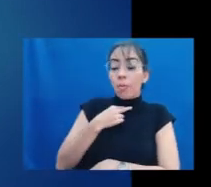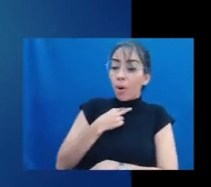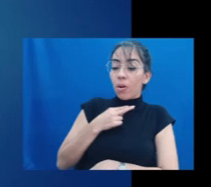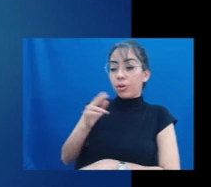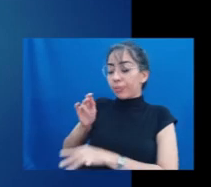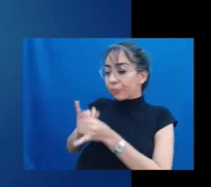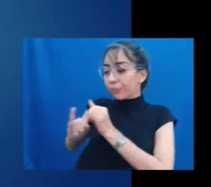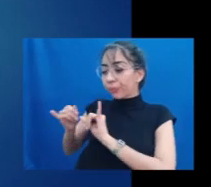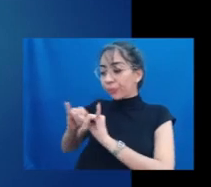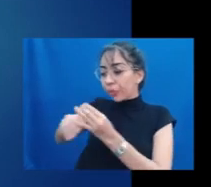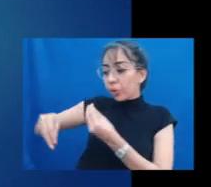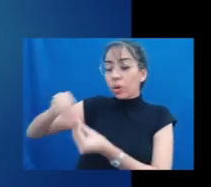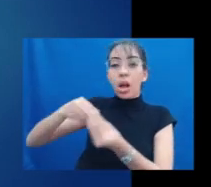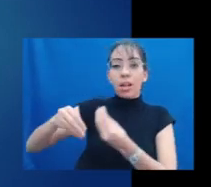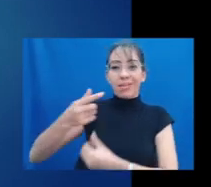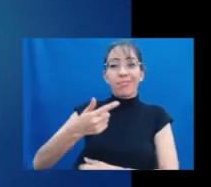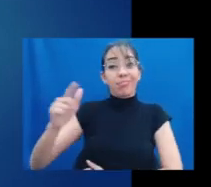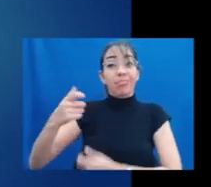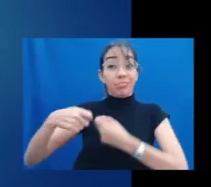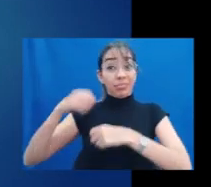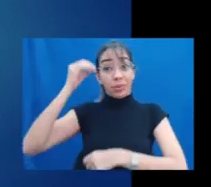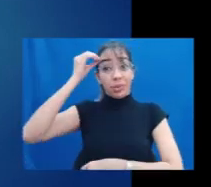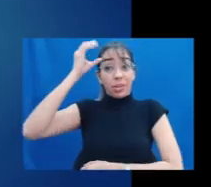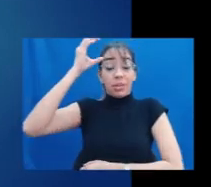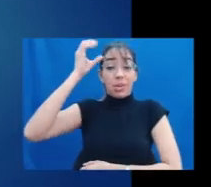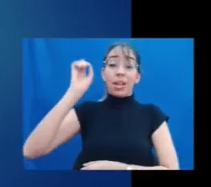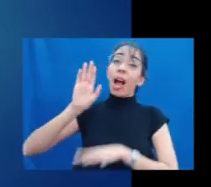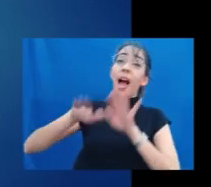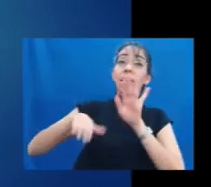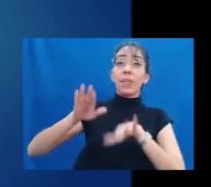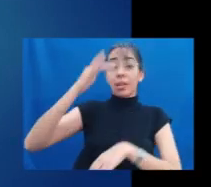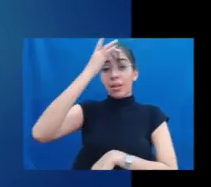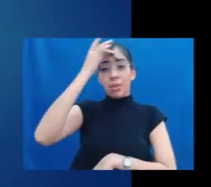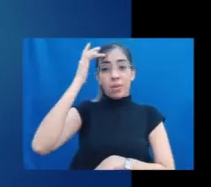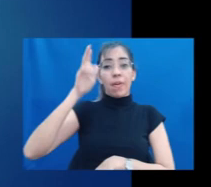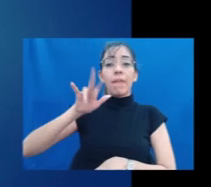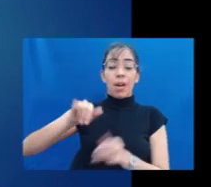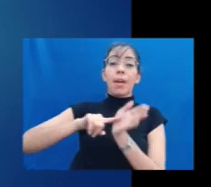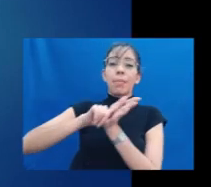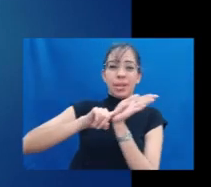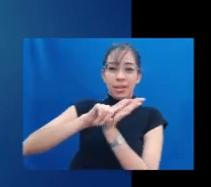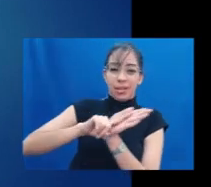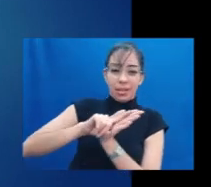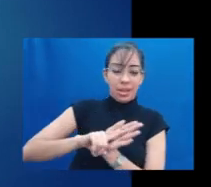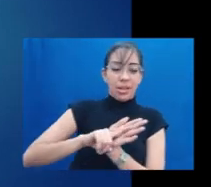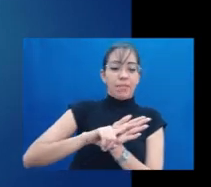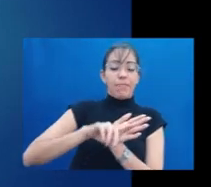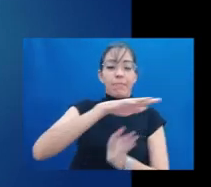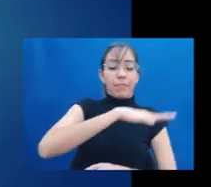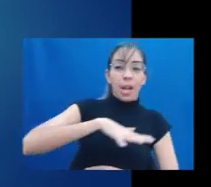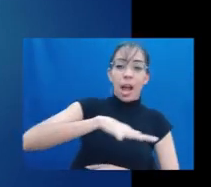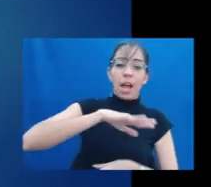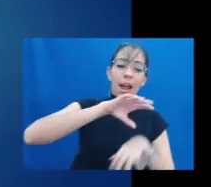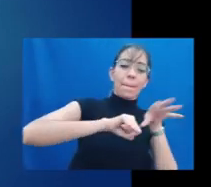produto químico, né? Um produto químico que vai estar dentro, né, de um laboratório, né? As pessoas às vezes vão fazer, né, dentro da área